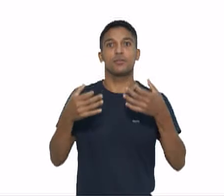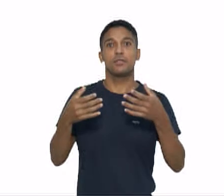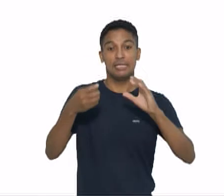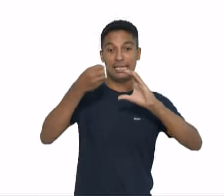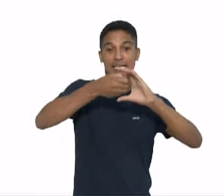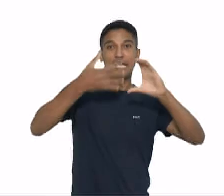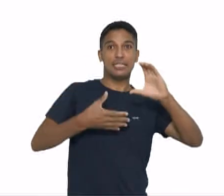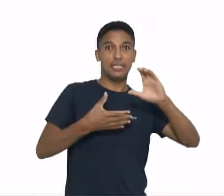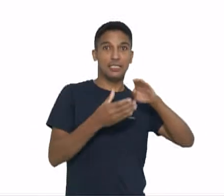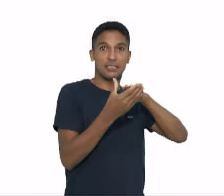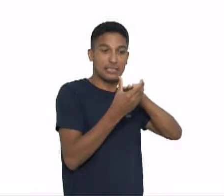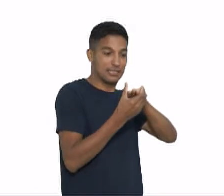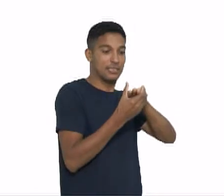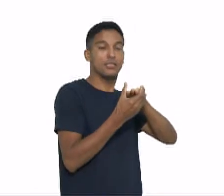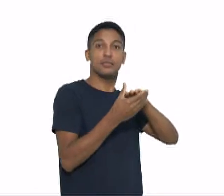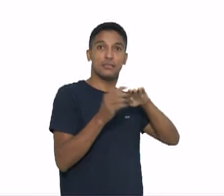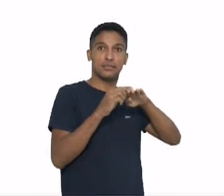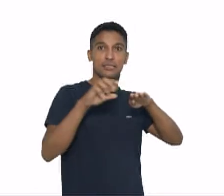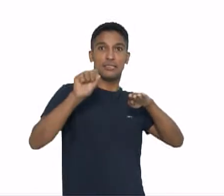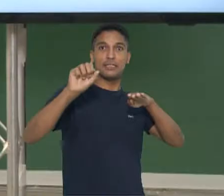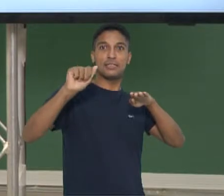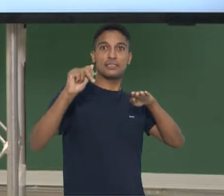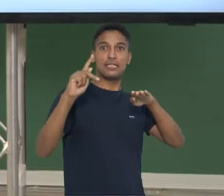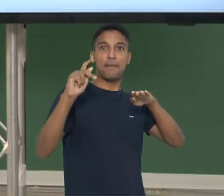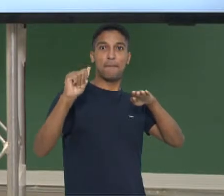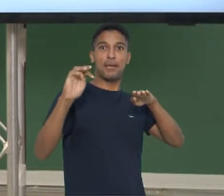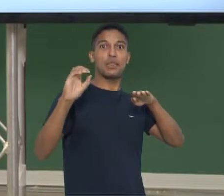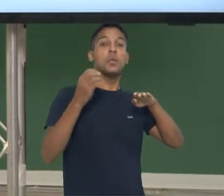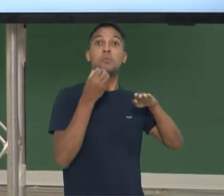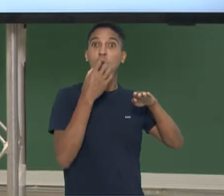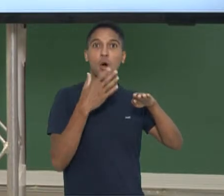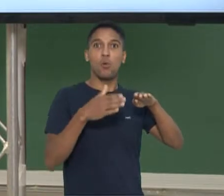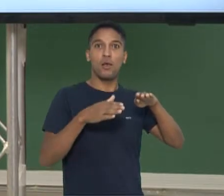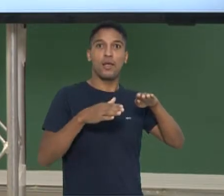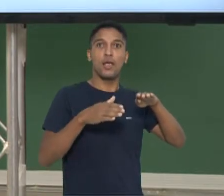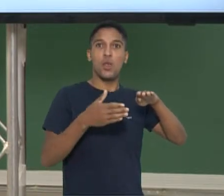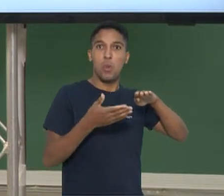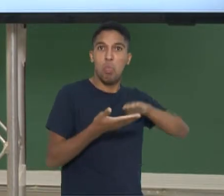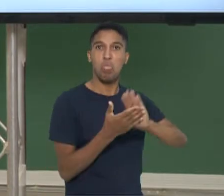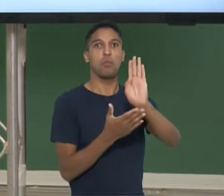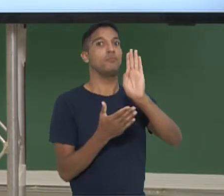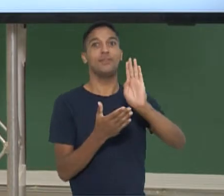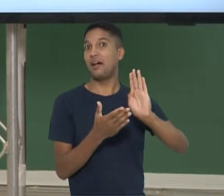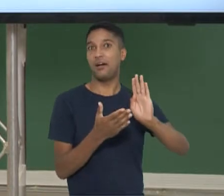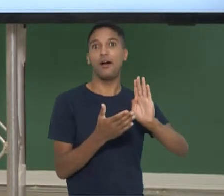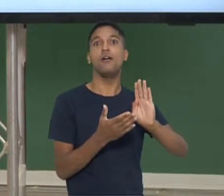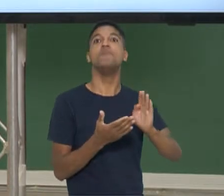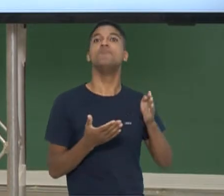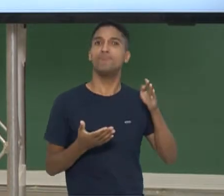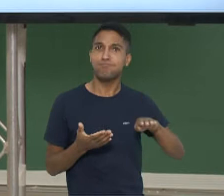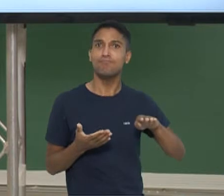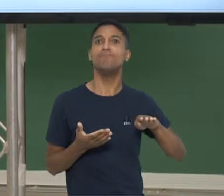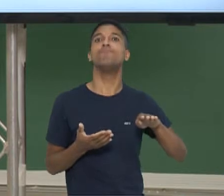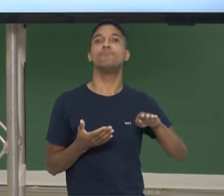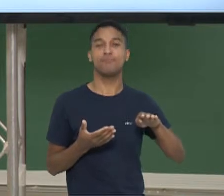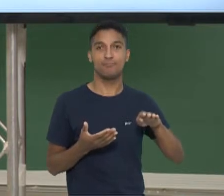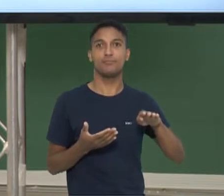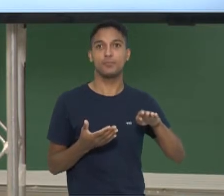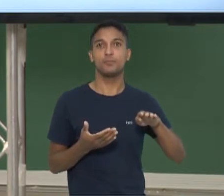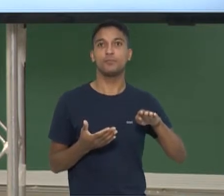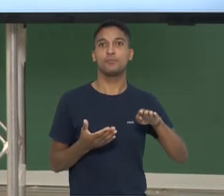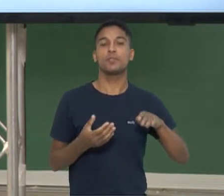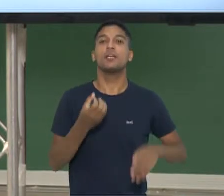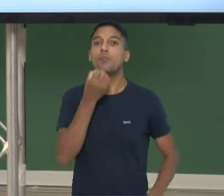características desse sapato é que eles são bons, né? Eles não derrapam, são bons para utilizar em baldosa. E olhem aqui no